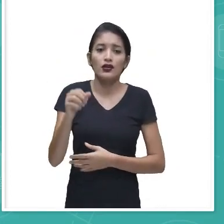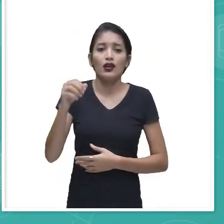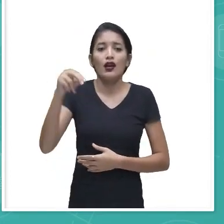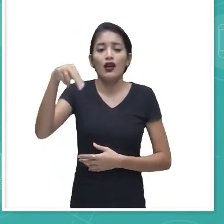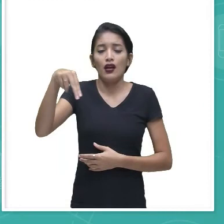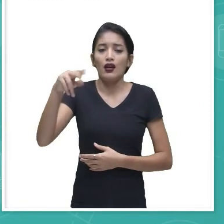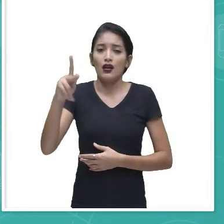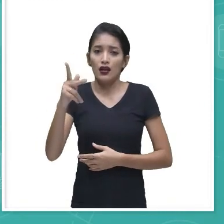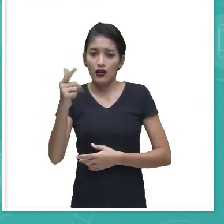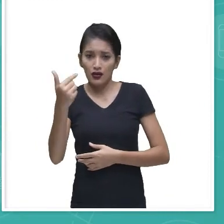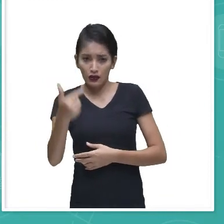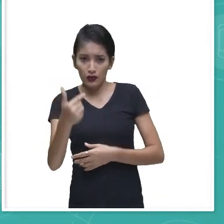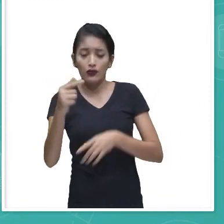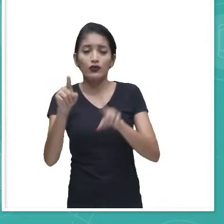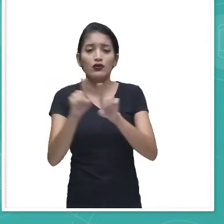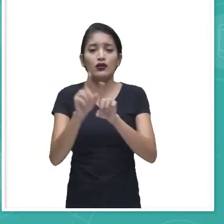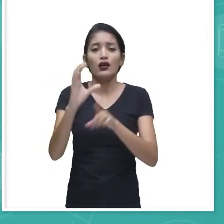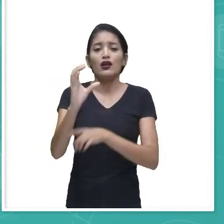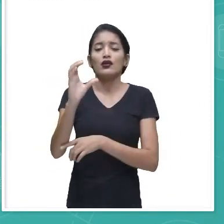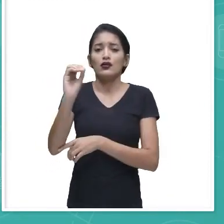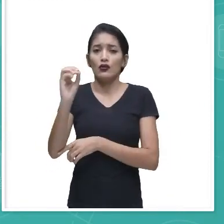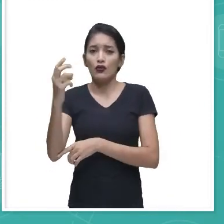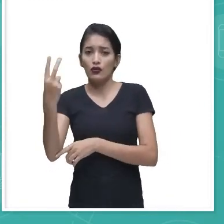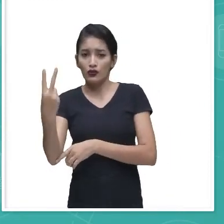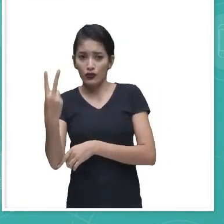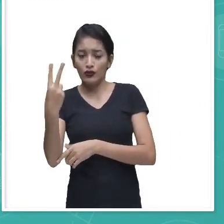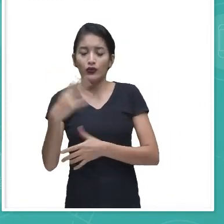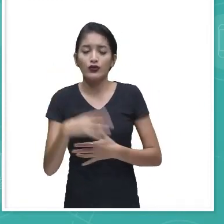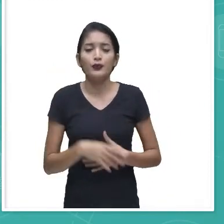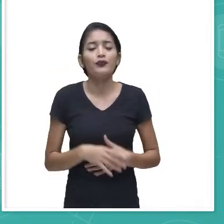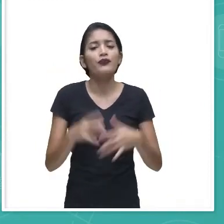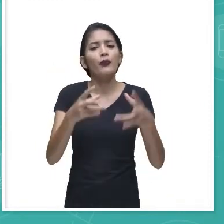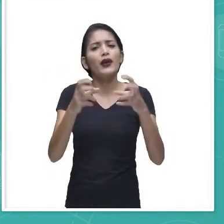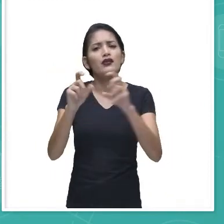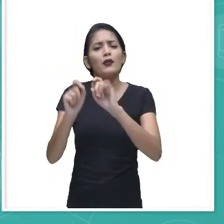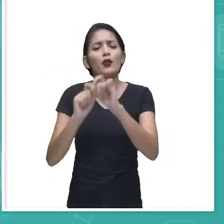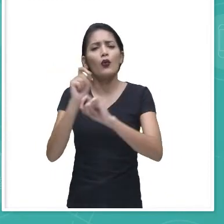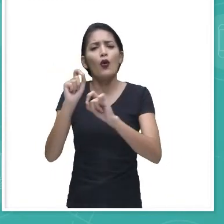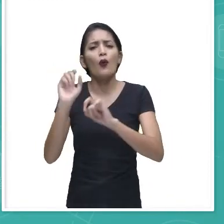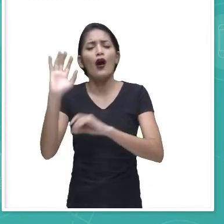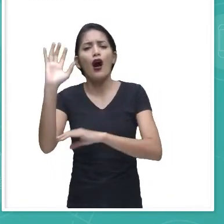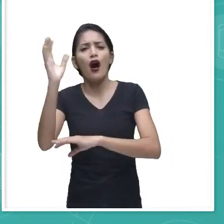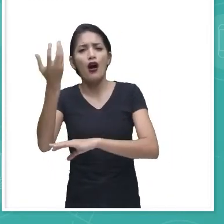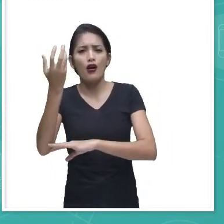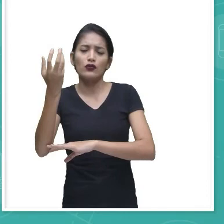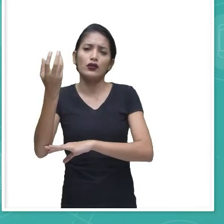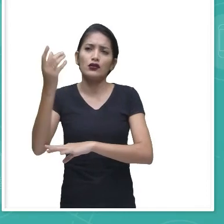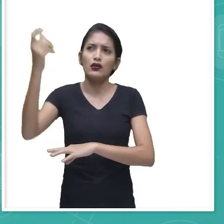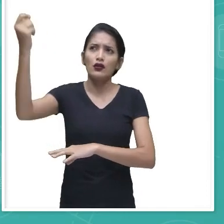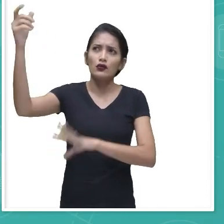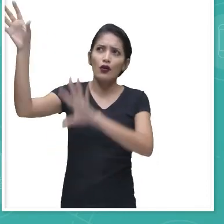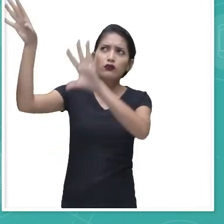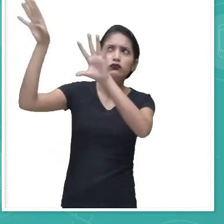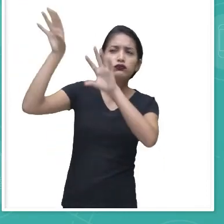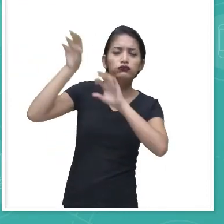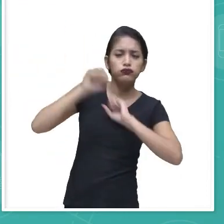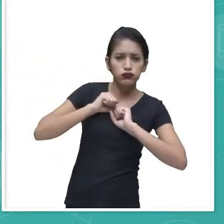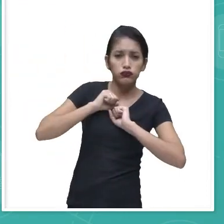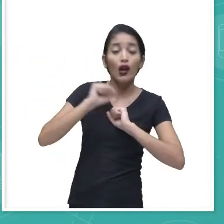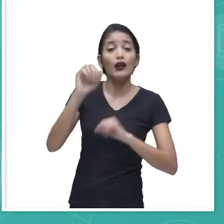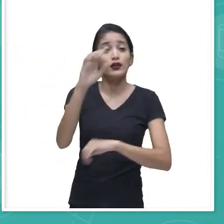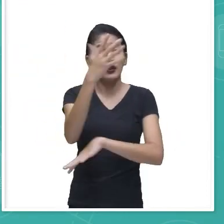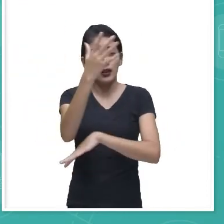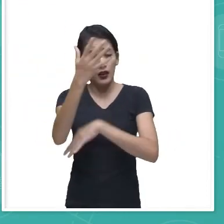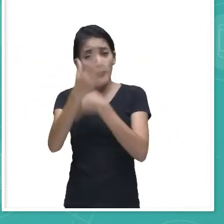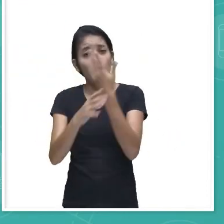são essenciais aí para nós seres vivos, tá? Então, a gente vê aqui o processo da fotossíntese, né? Que é quando as plantas,